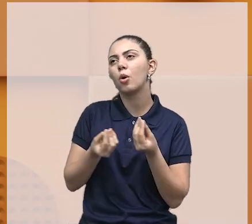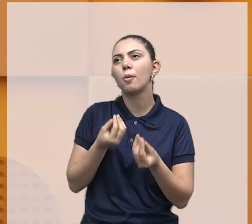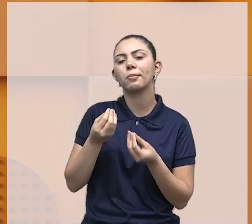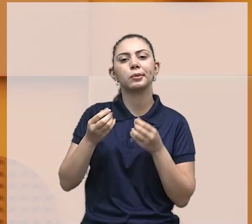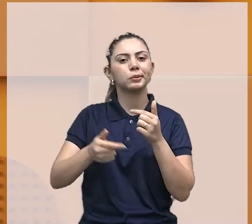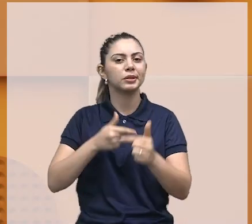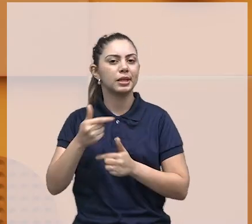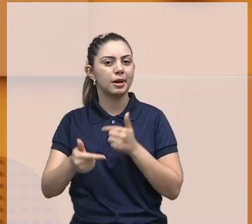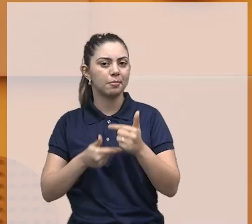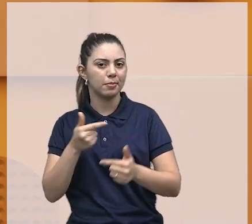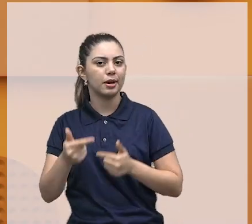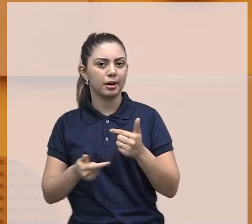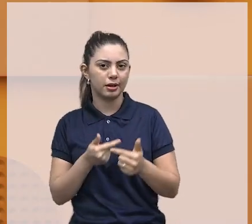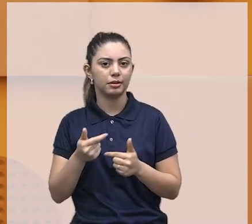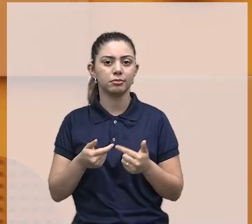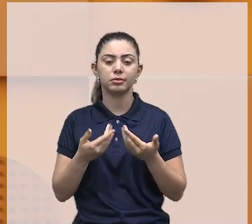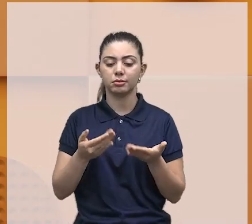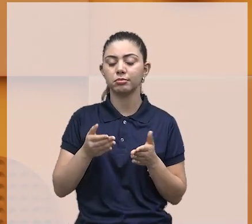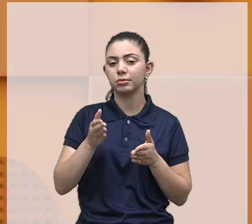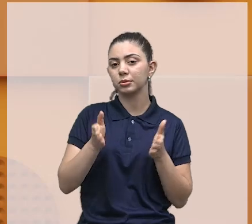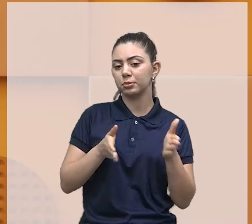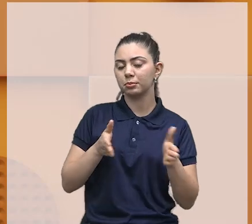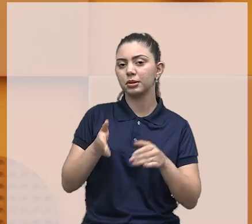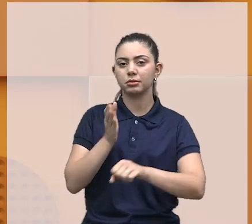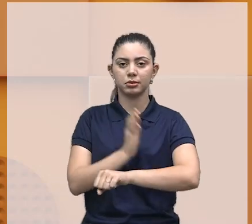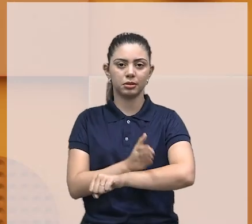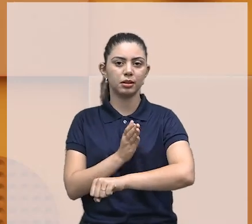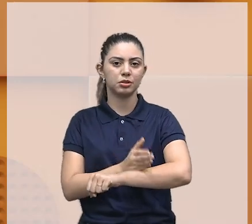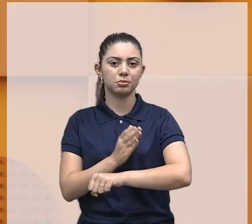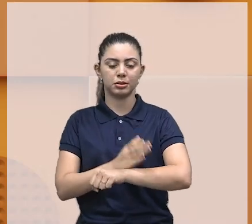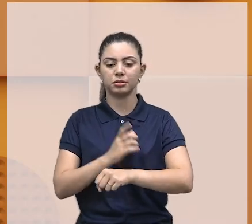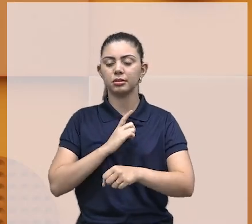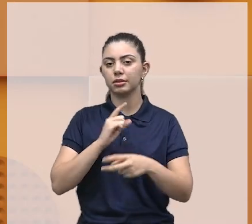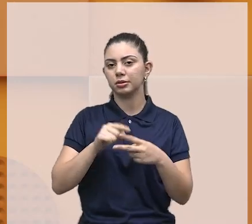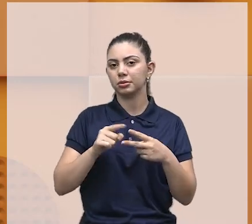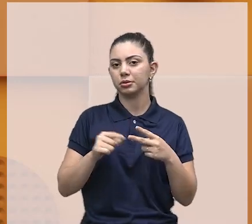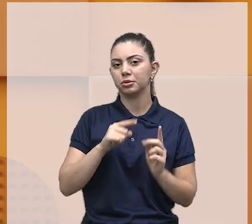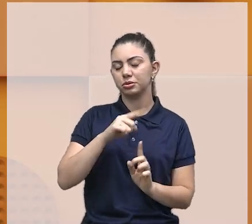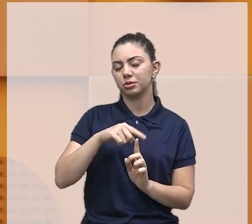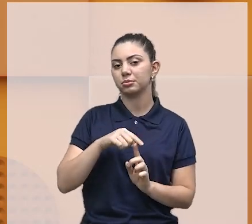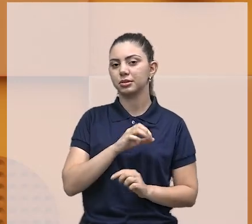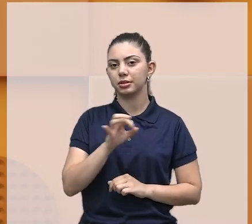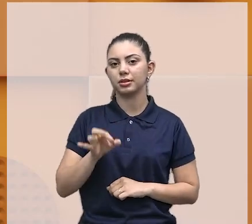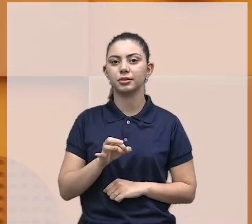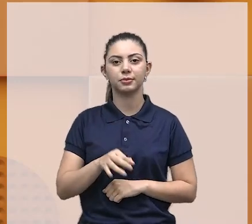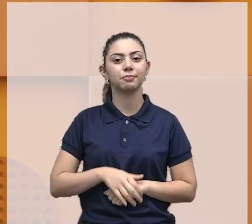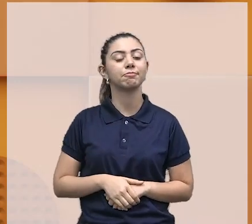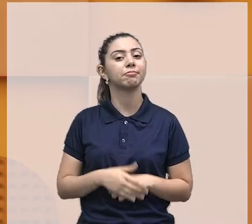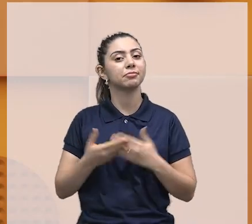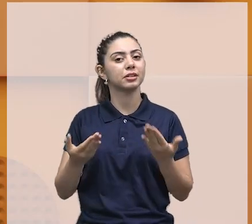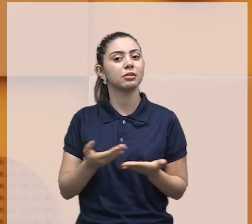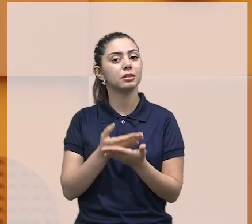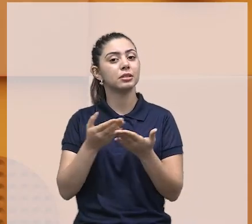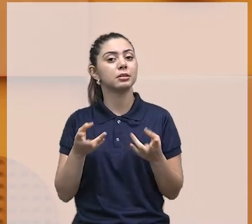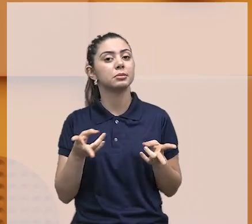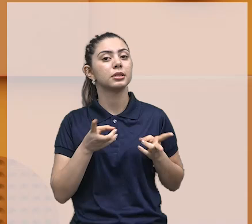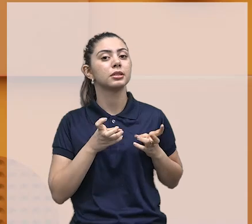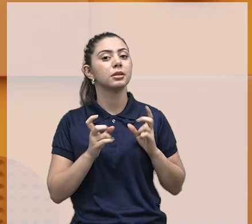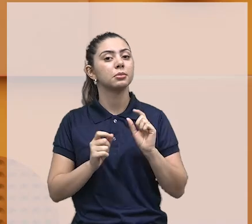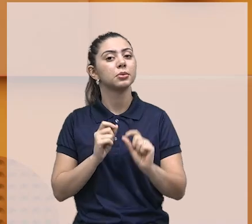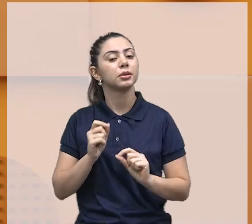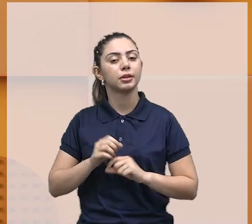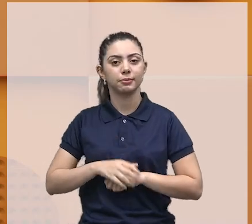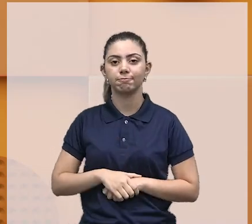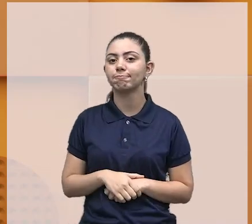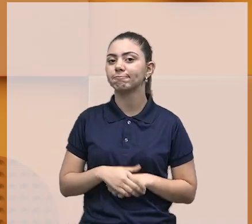trabalho, tanto na Alta Idade Média quanto na Baixa Idade Média, tá certo? Então, percebam também que quando a gente